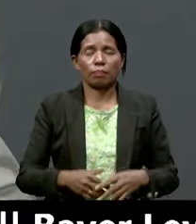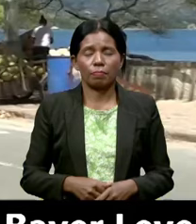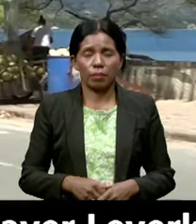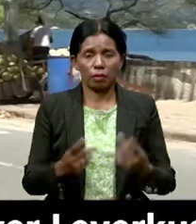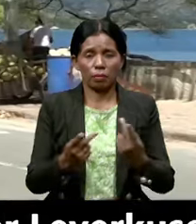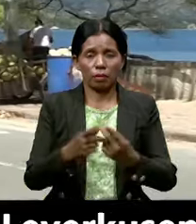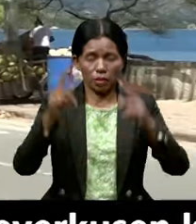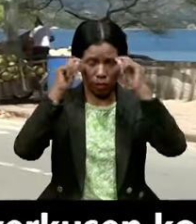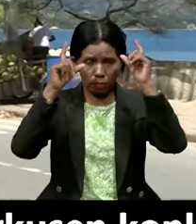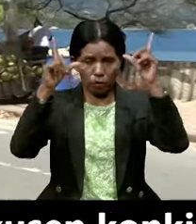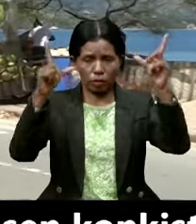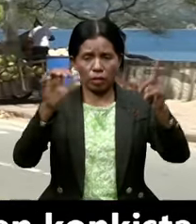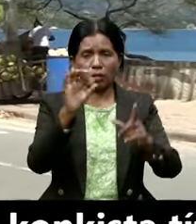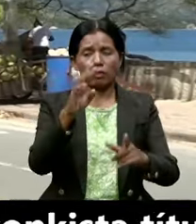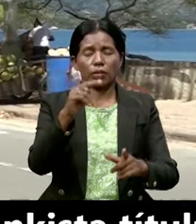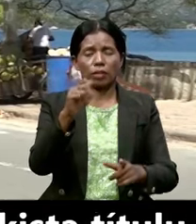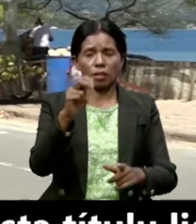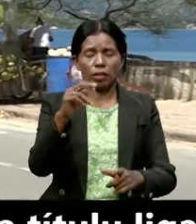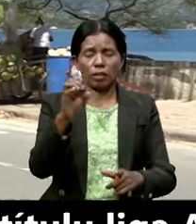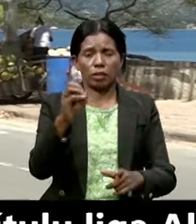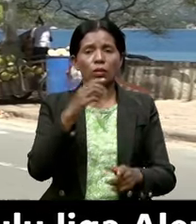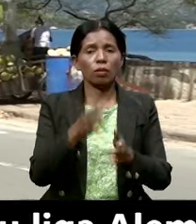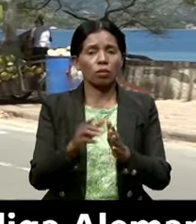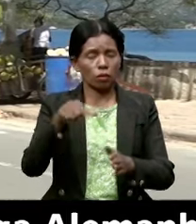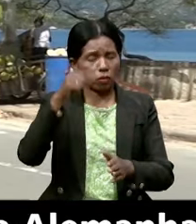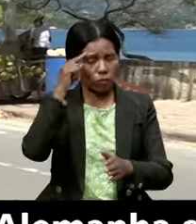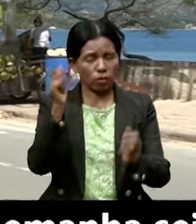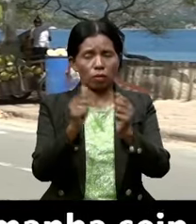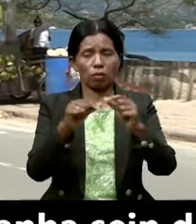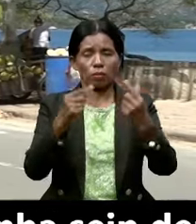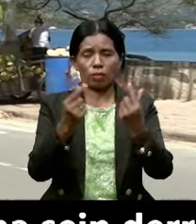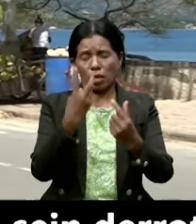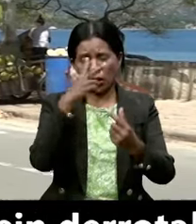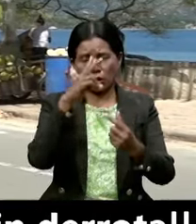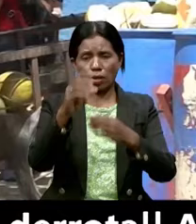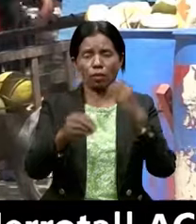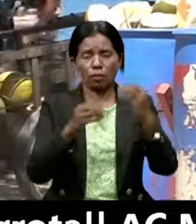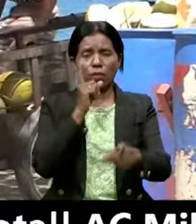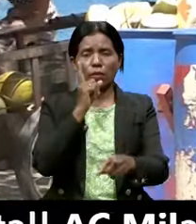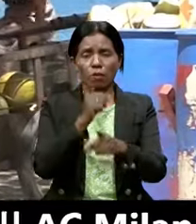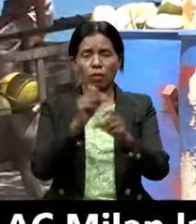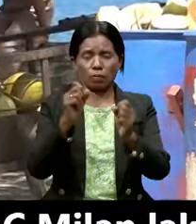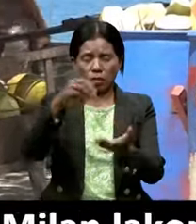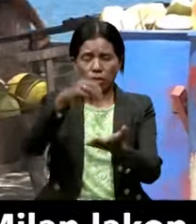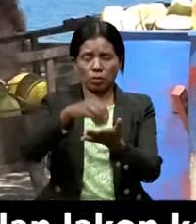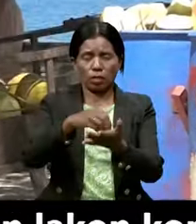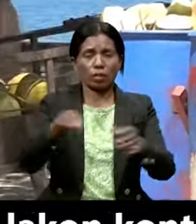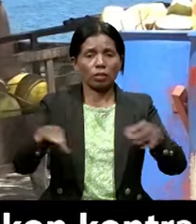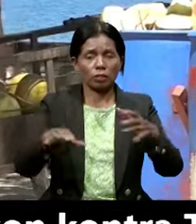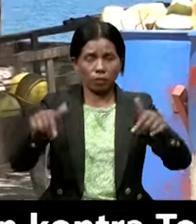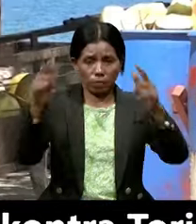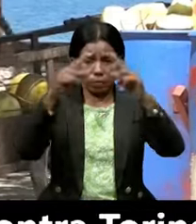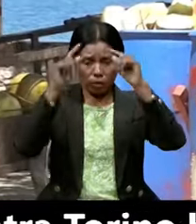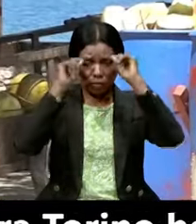empresário timoruan Fernando da Silva mostra atuir governo o setor privado persija hare assunto ne o sério o de bele cria campo serviço para timoruan